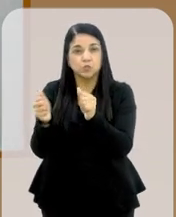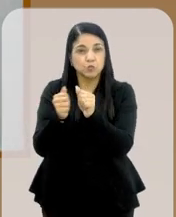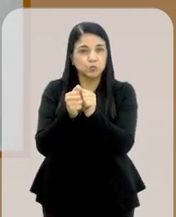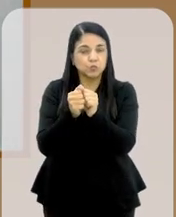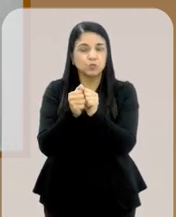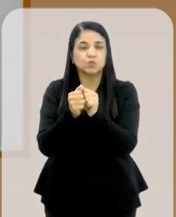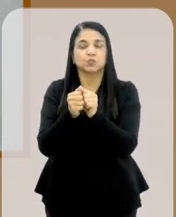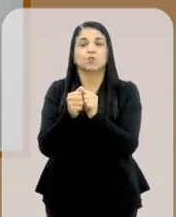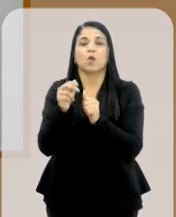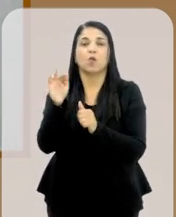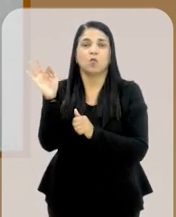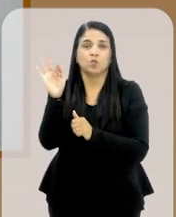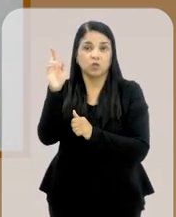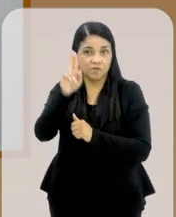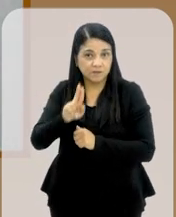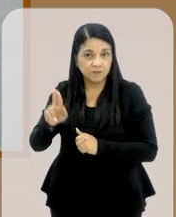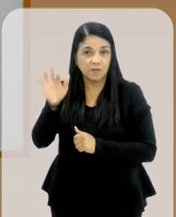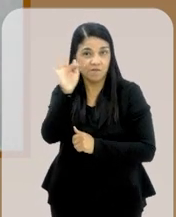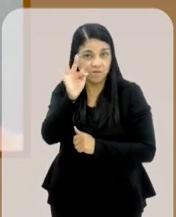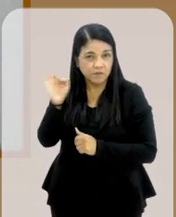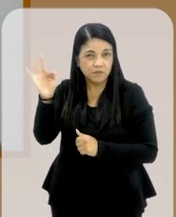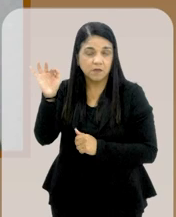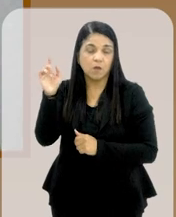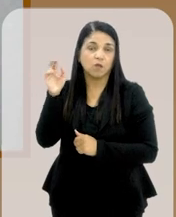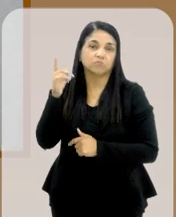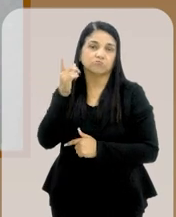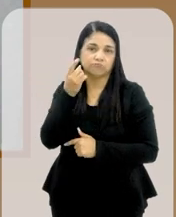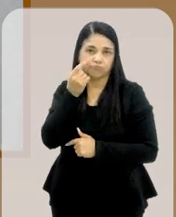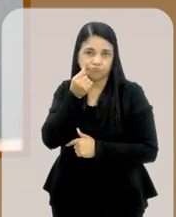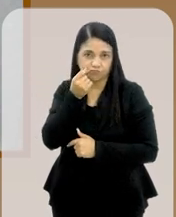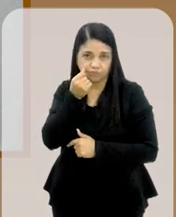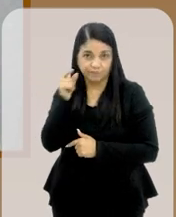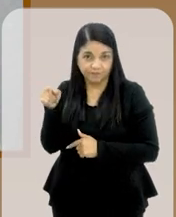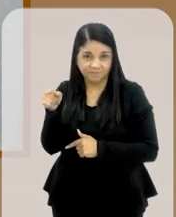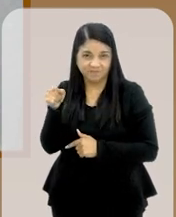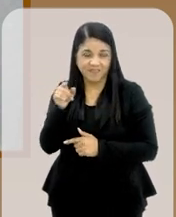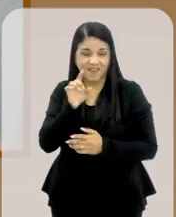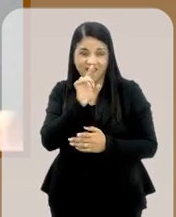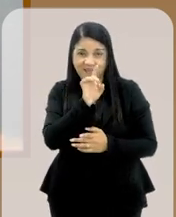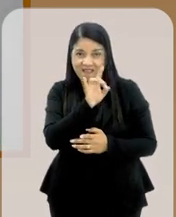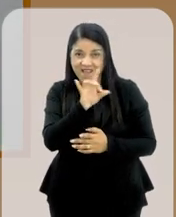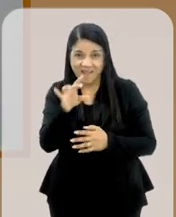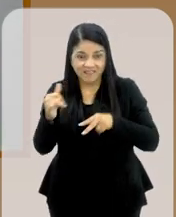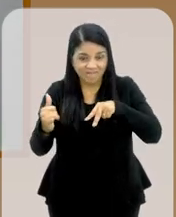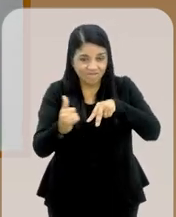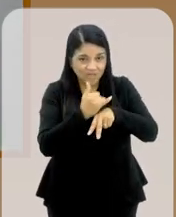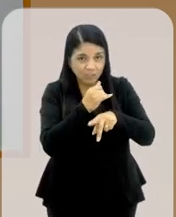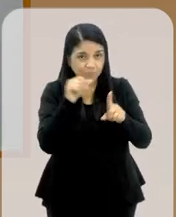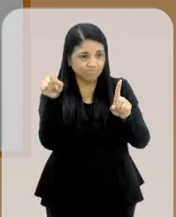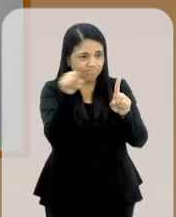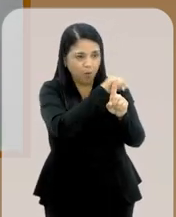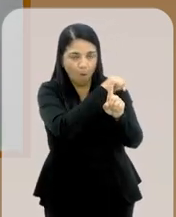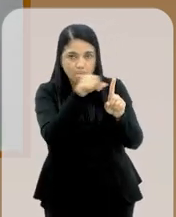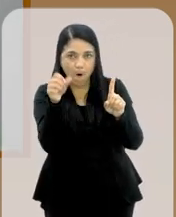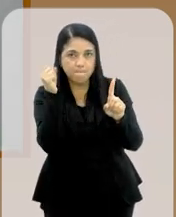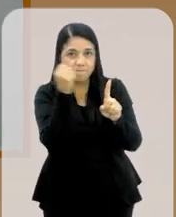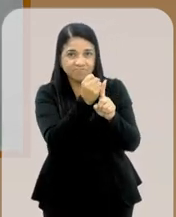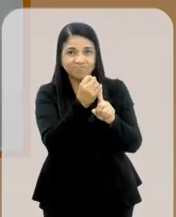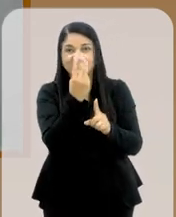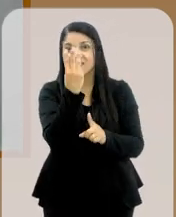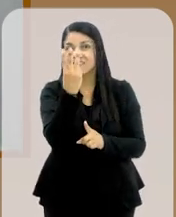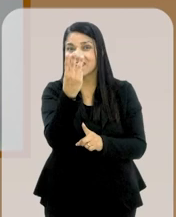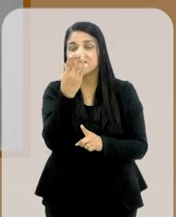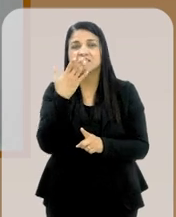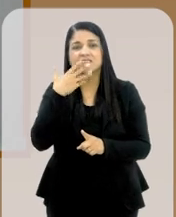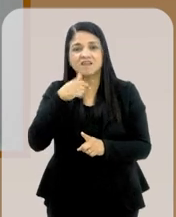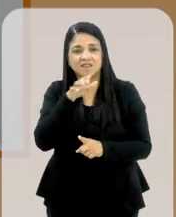com a Universidade Federal do Ceará, que detectou que para cada vítima de feminicídio, ela